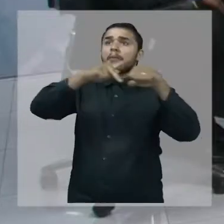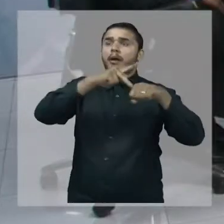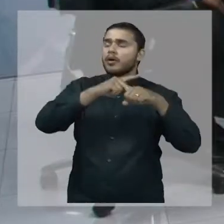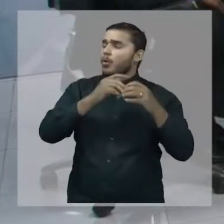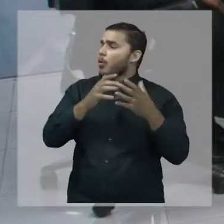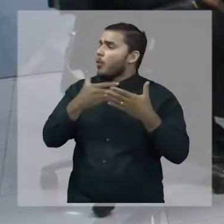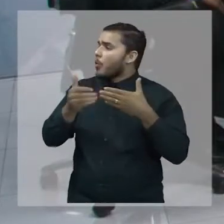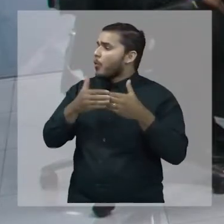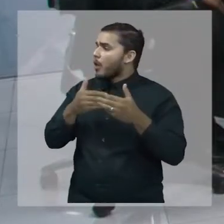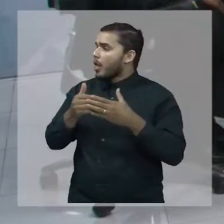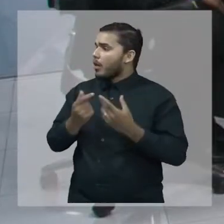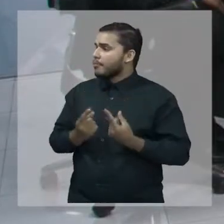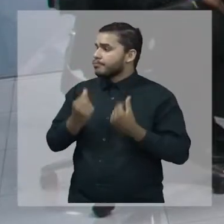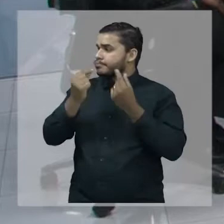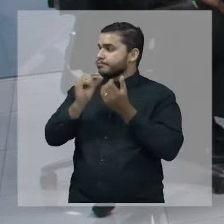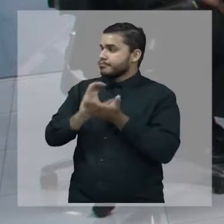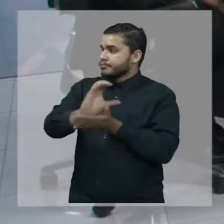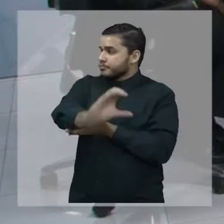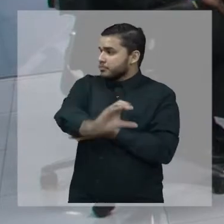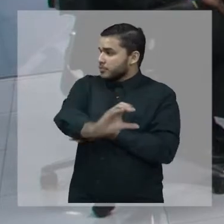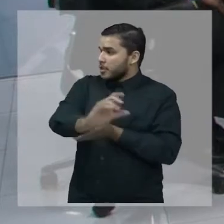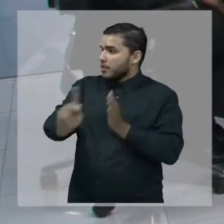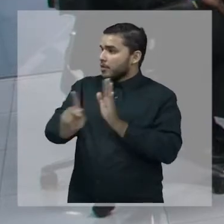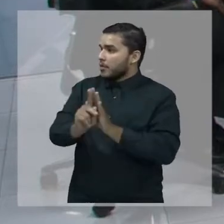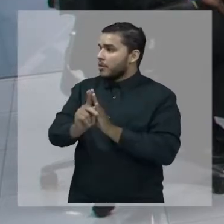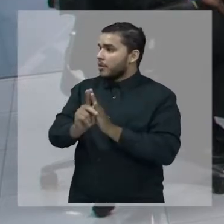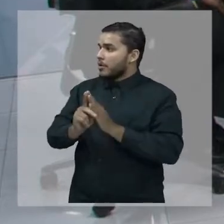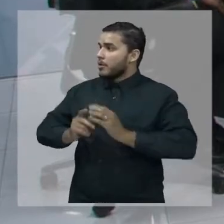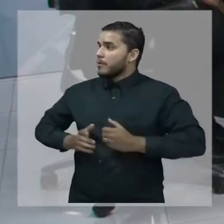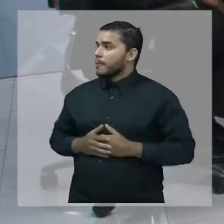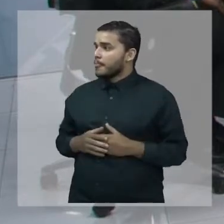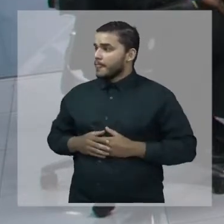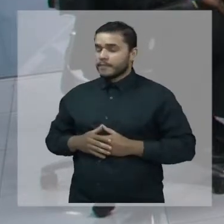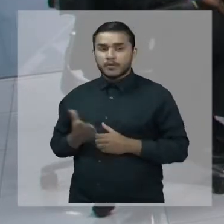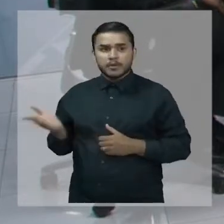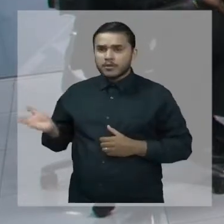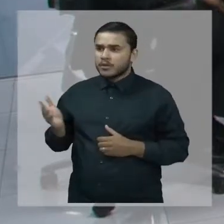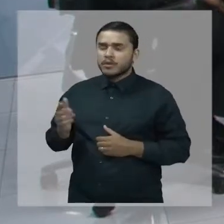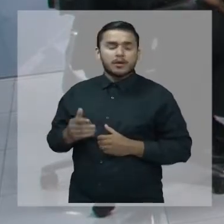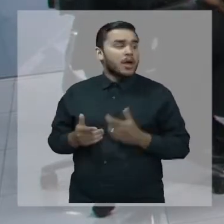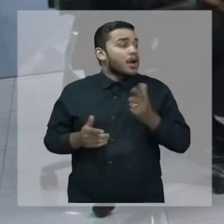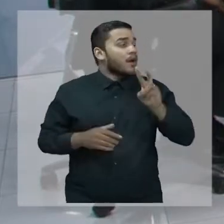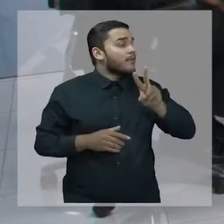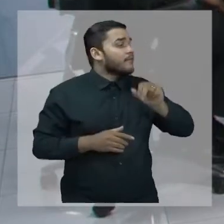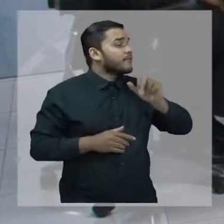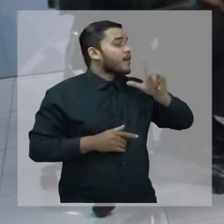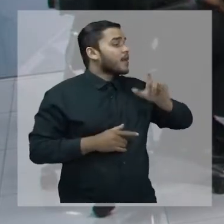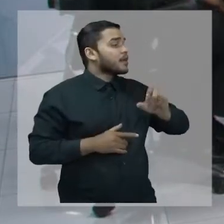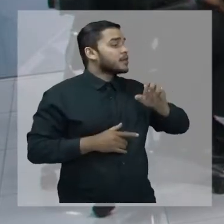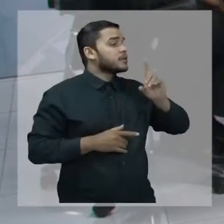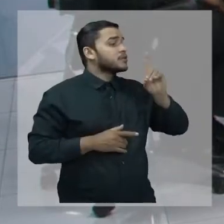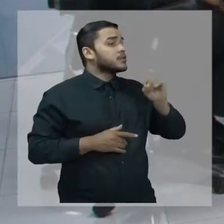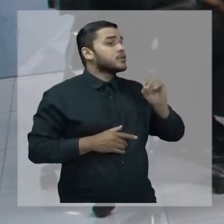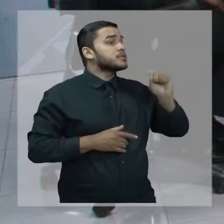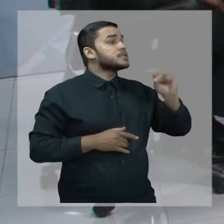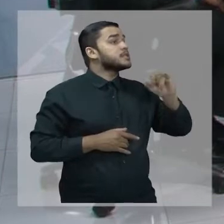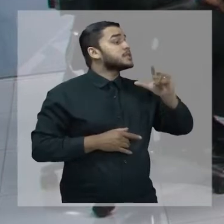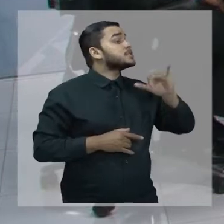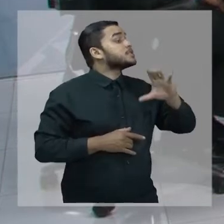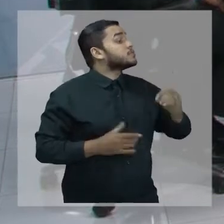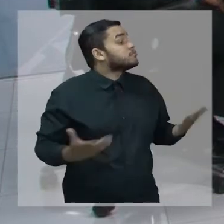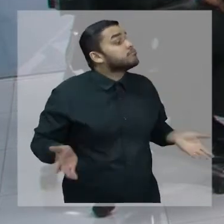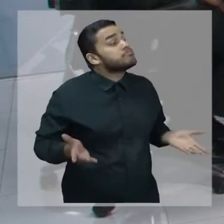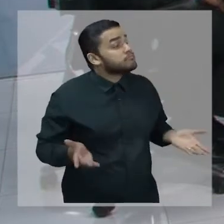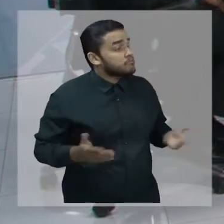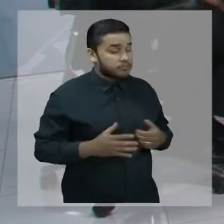industrializou, porque o mercado deu dinheiro. Foi um Estado de investimento público. Vale do Silício, o que é que tem o Vale do Silício? O Vale do Silício começou